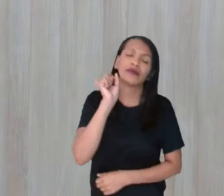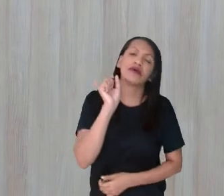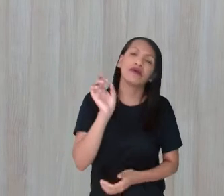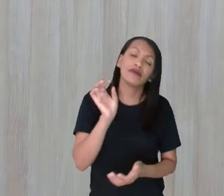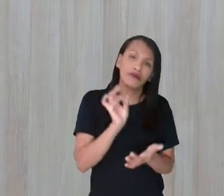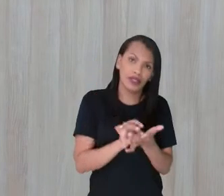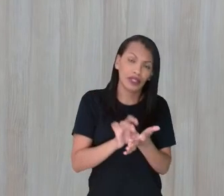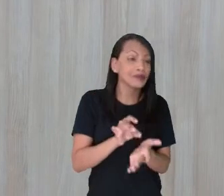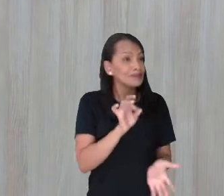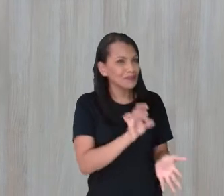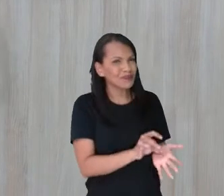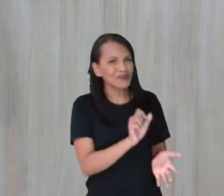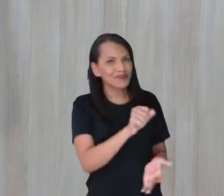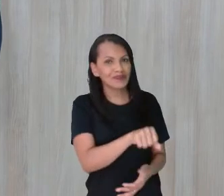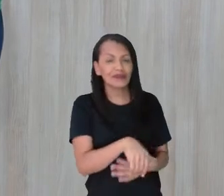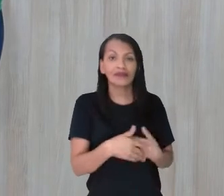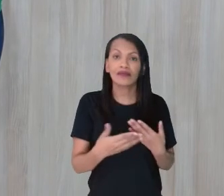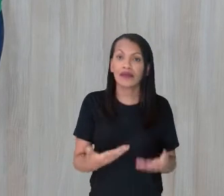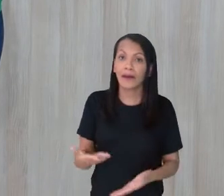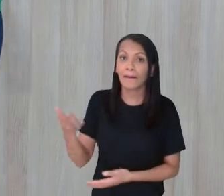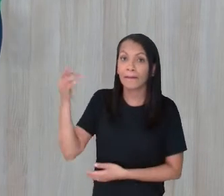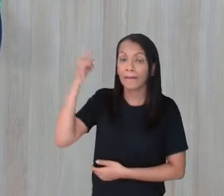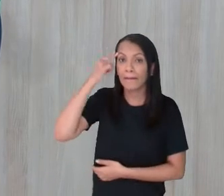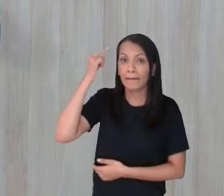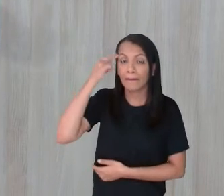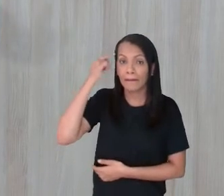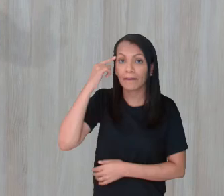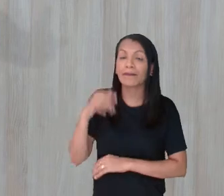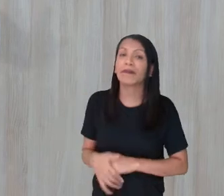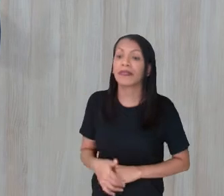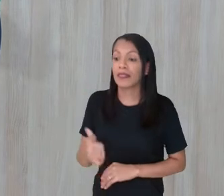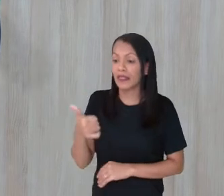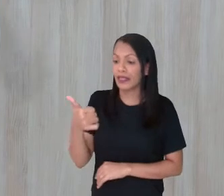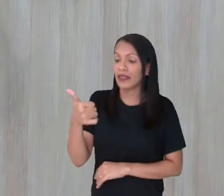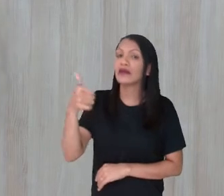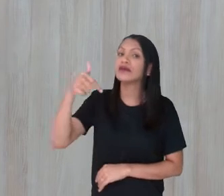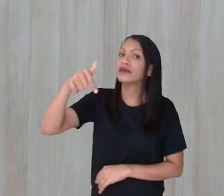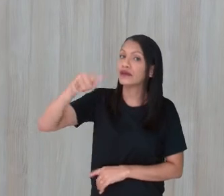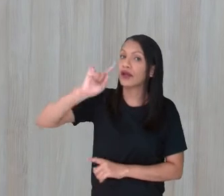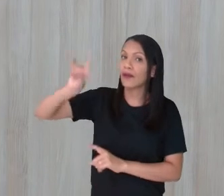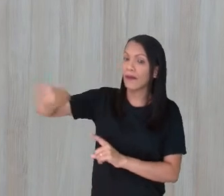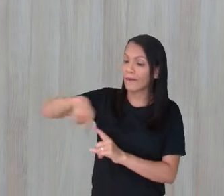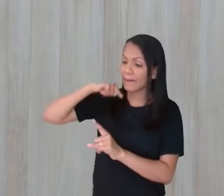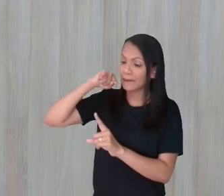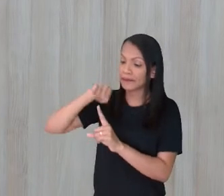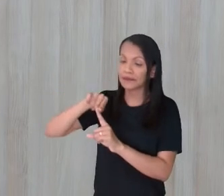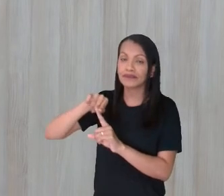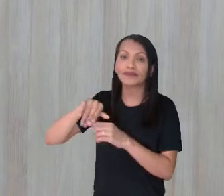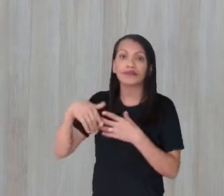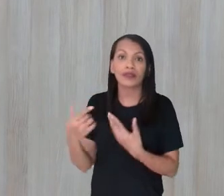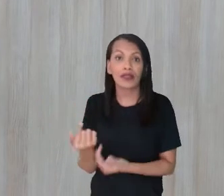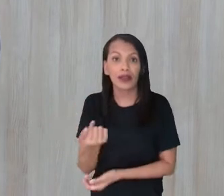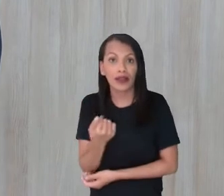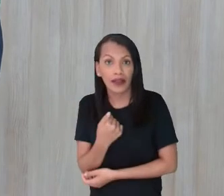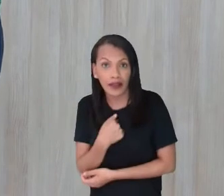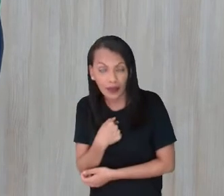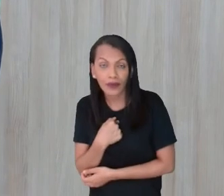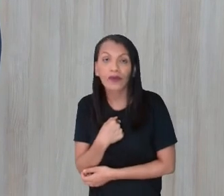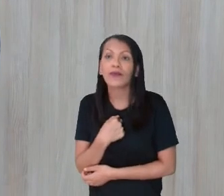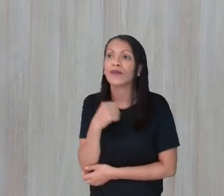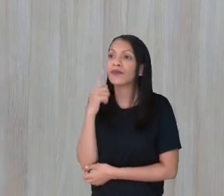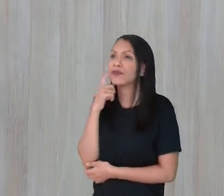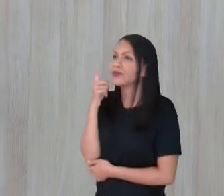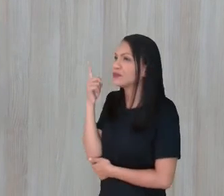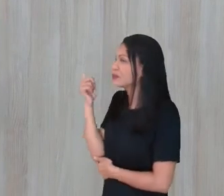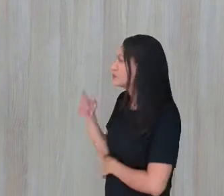verdade. E pensando nisso, são 17, é? São 17 objetivos. São 17. Então, eu trouxe para